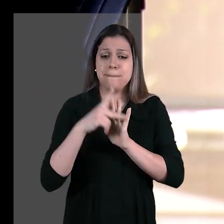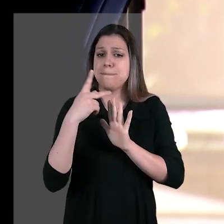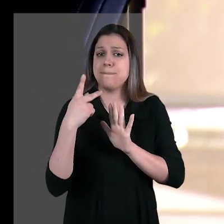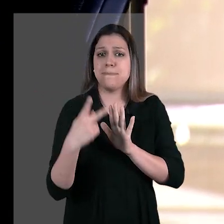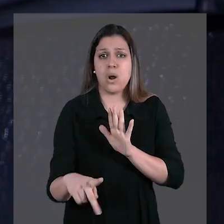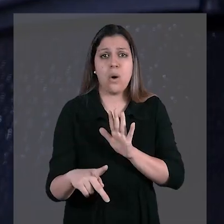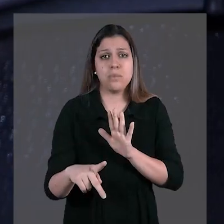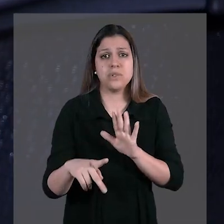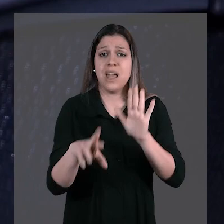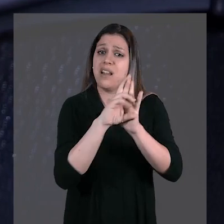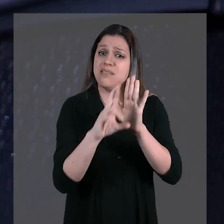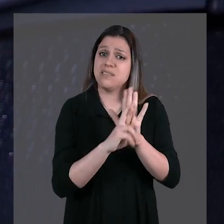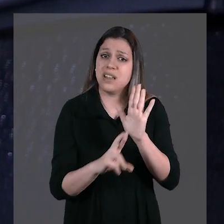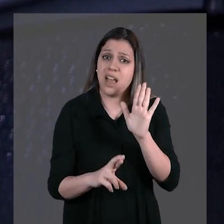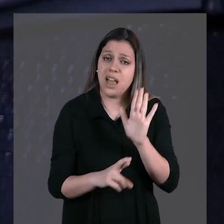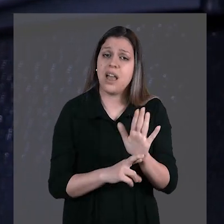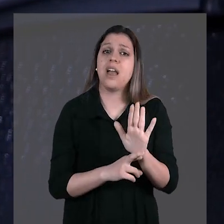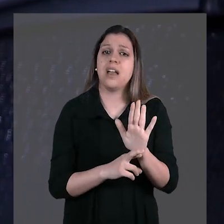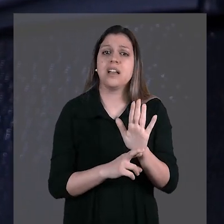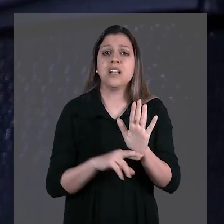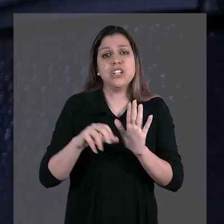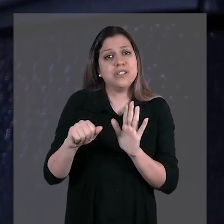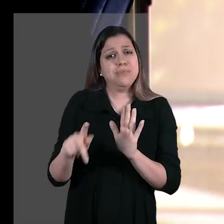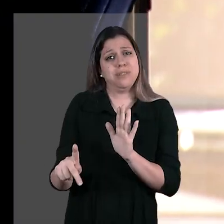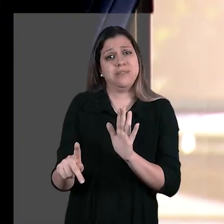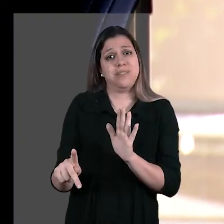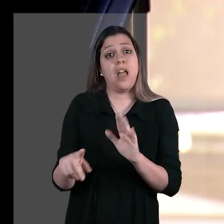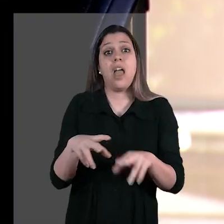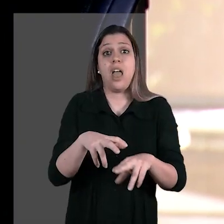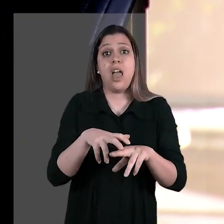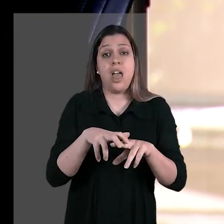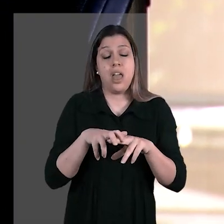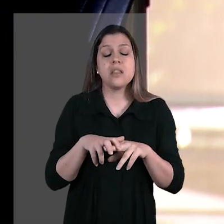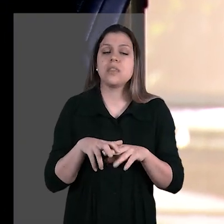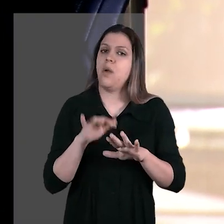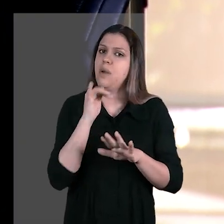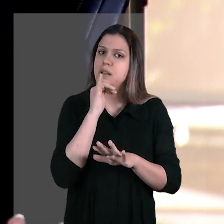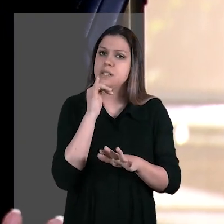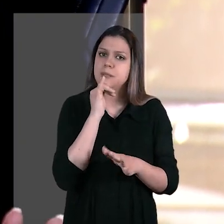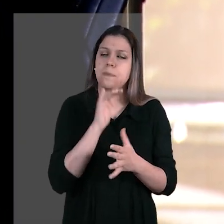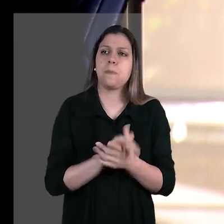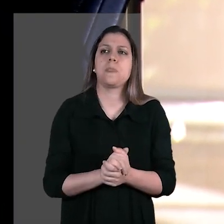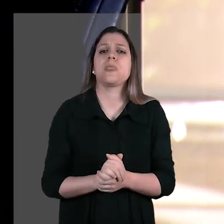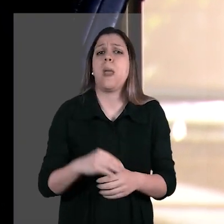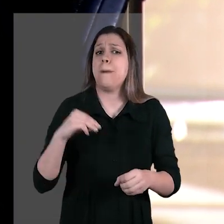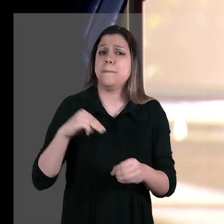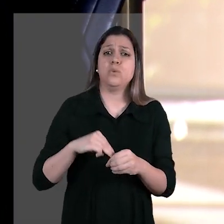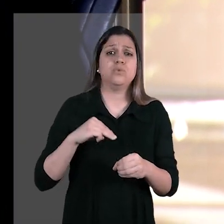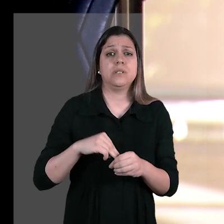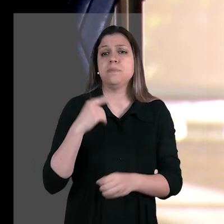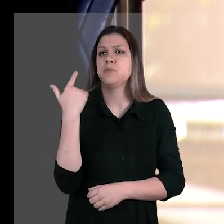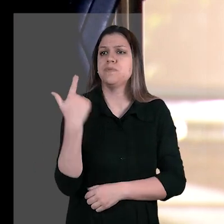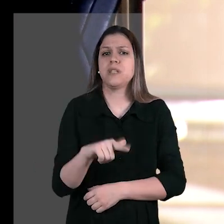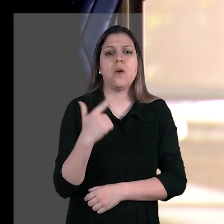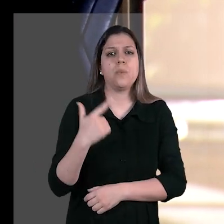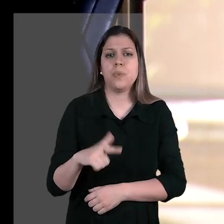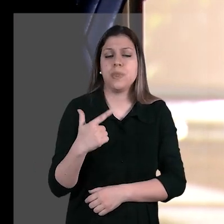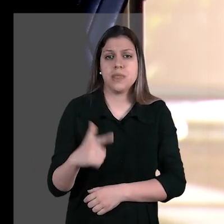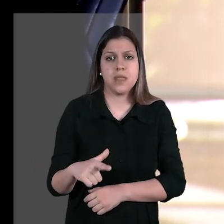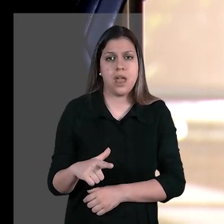previdência. Tá? Então eles se enquadram no regime geral? Isso, então como que funciona? Vamos lá, vamos pegar um município que não